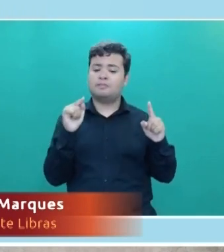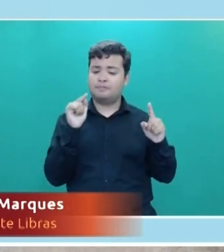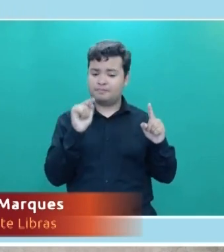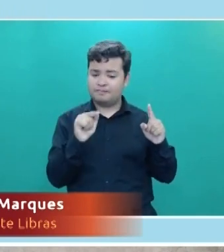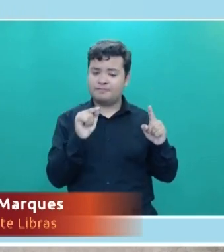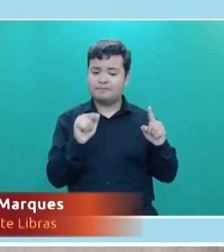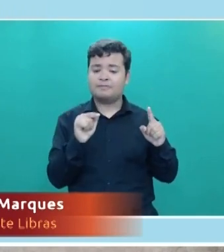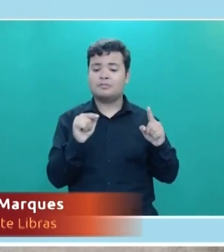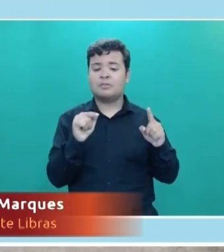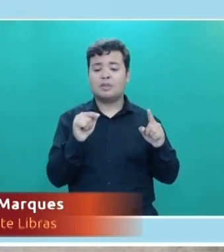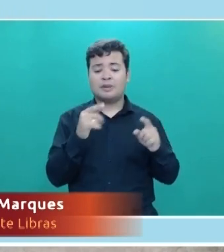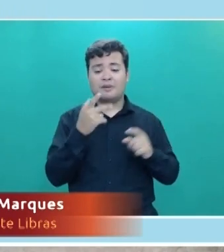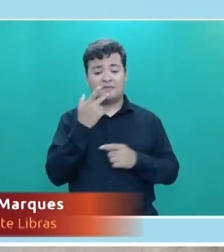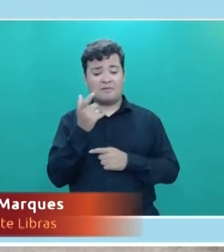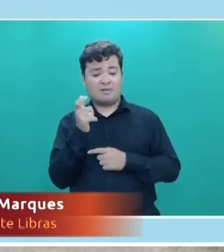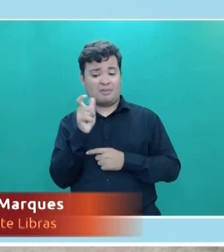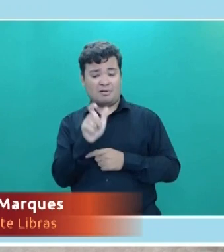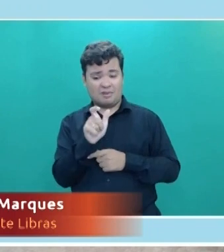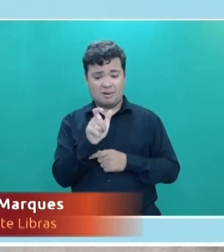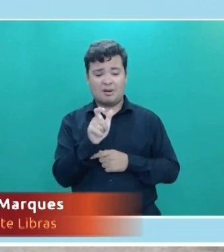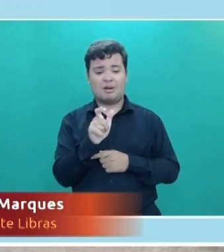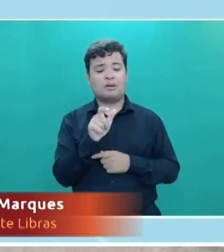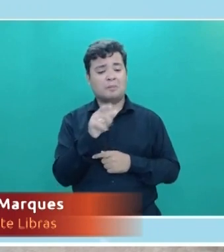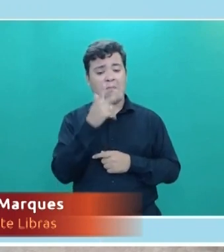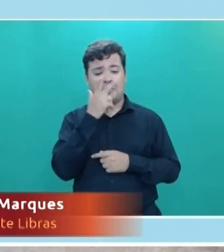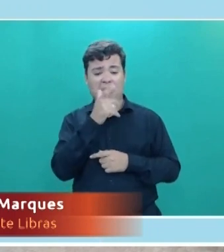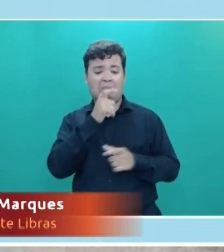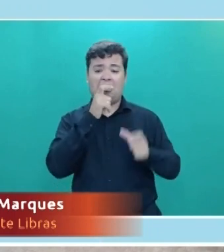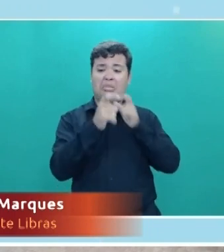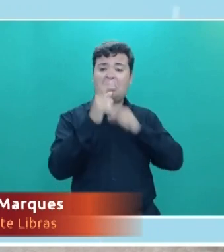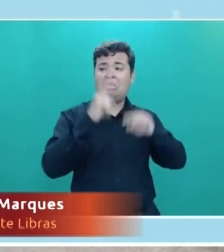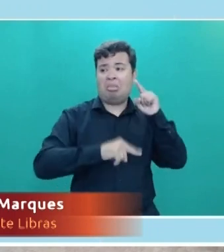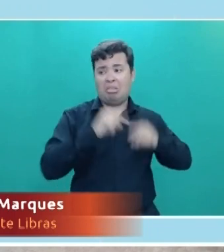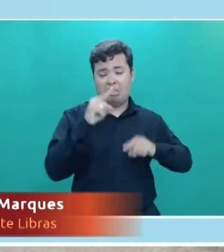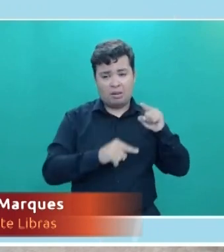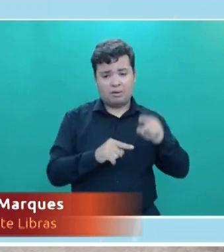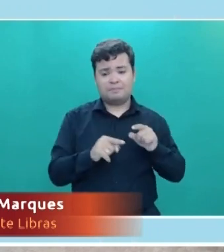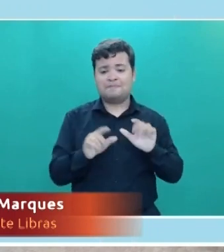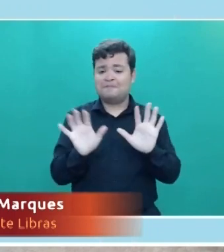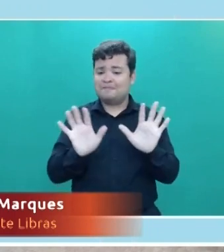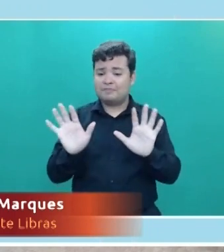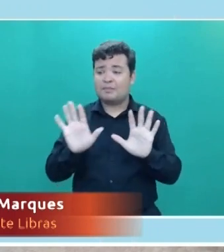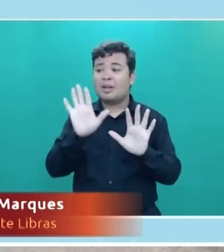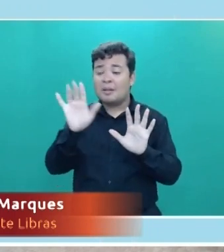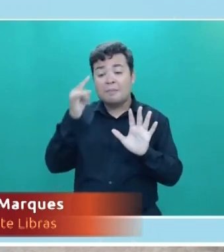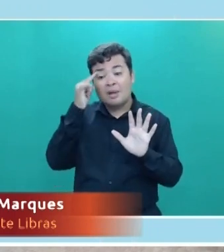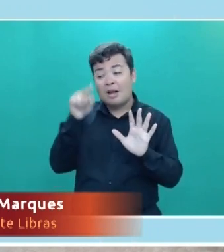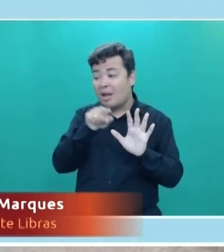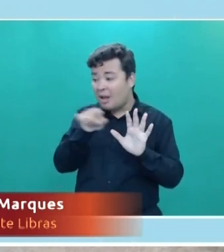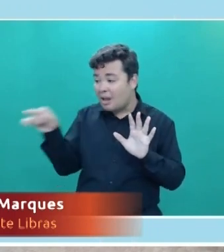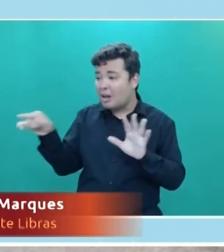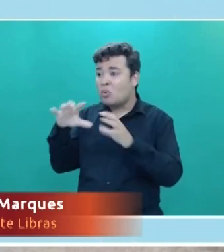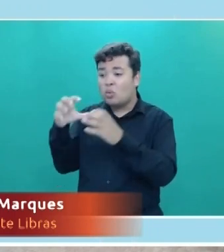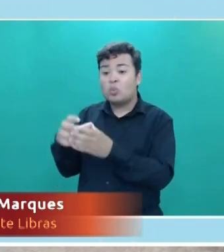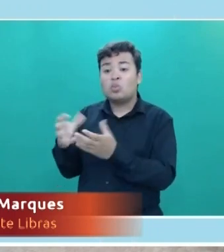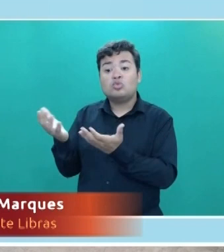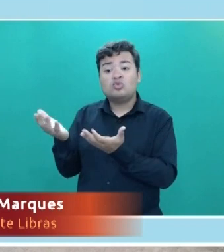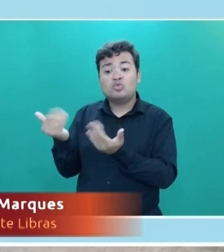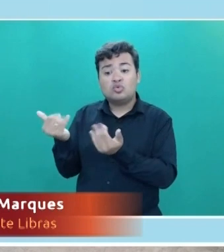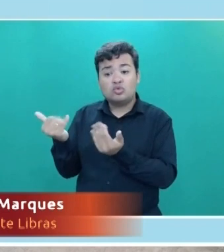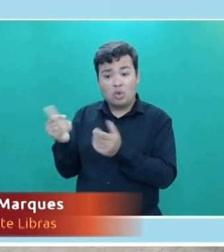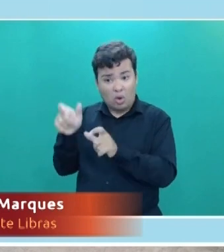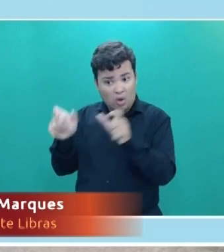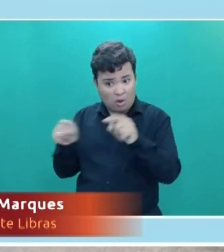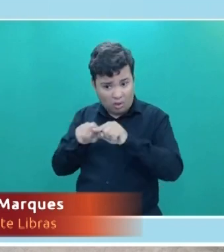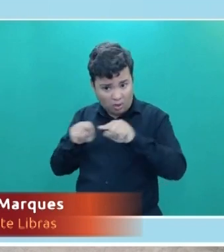uma espécie de xingamento, né? E a gente está falando aqui de jovens, e cada vez mais jovens, tá? Já a